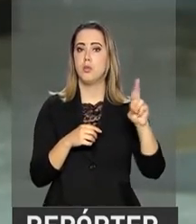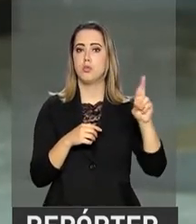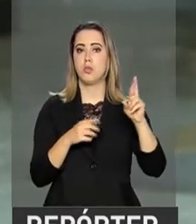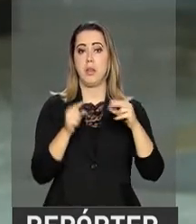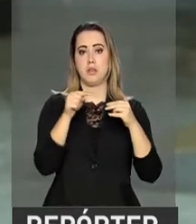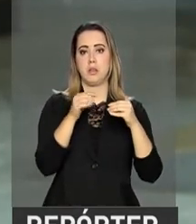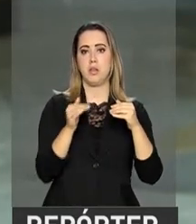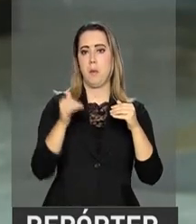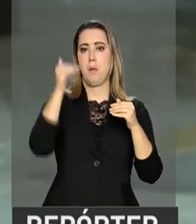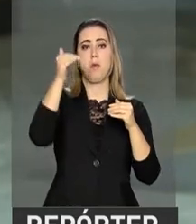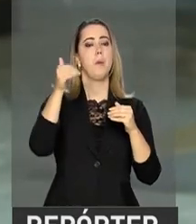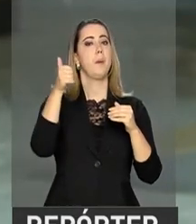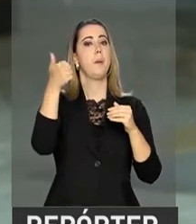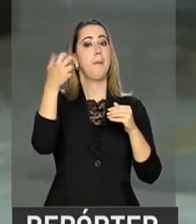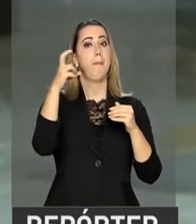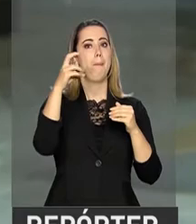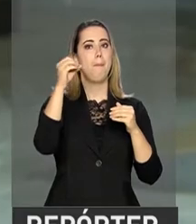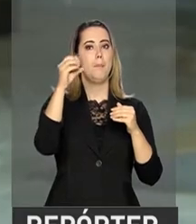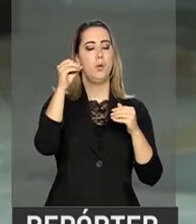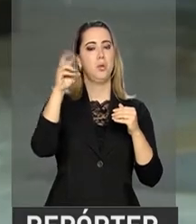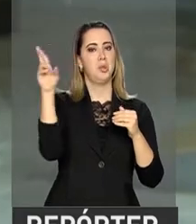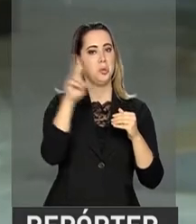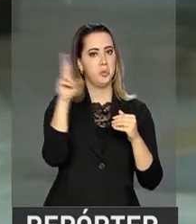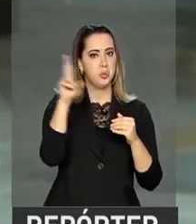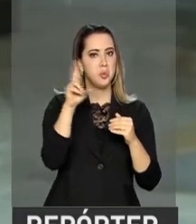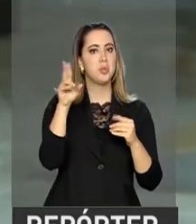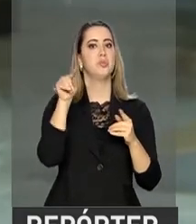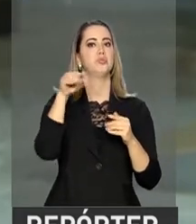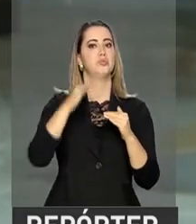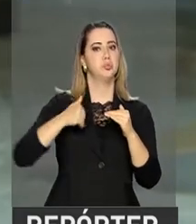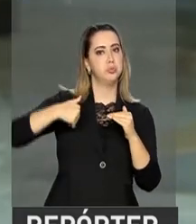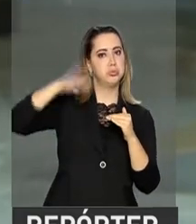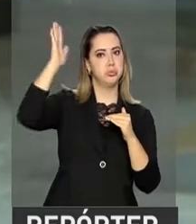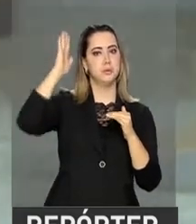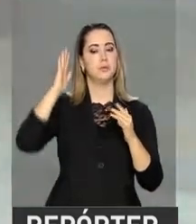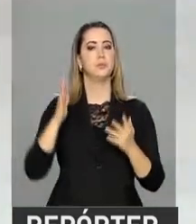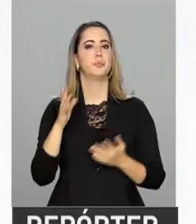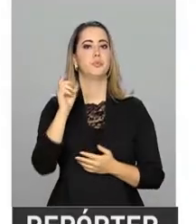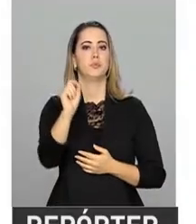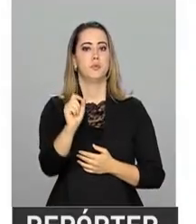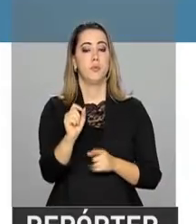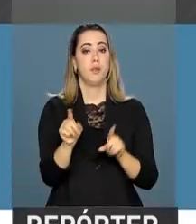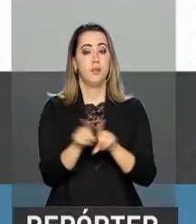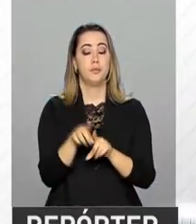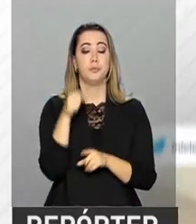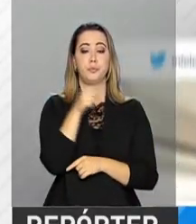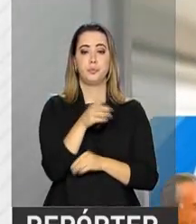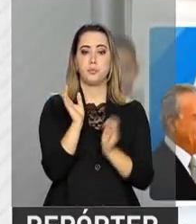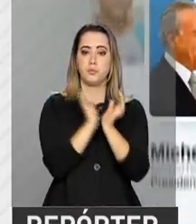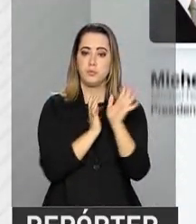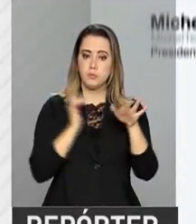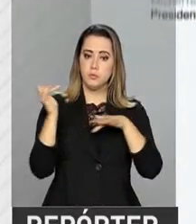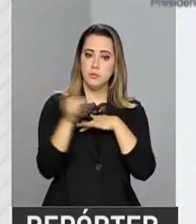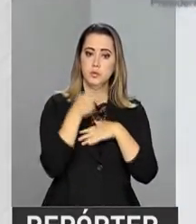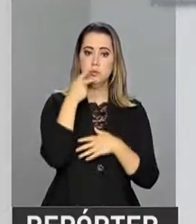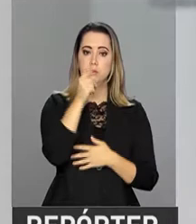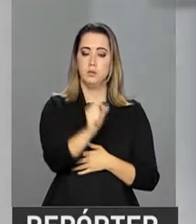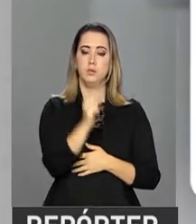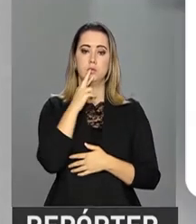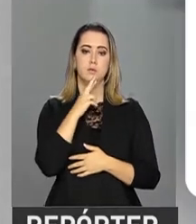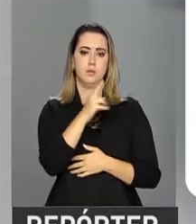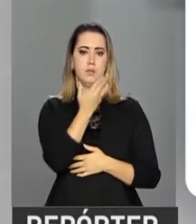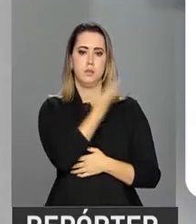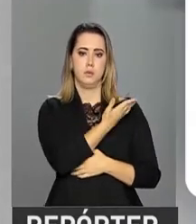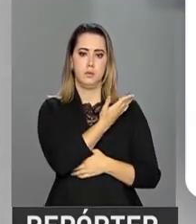de 1.500%. Pelas redes sociais, o presidente Michel Temer comentou os resultados da